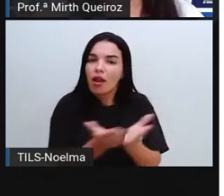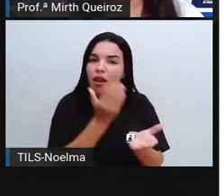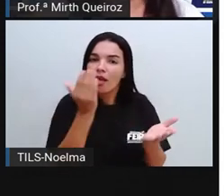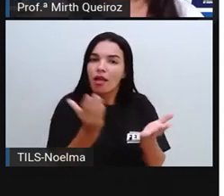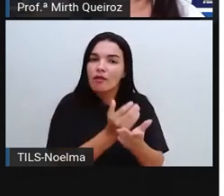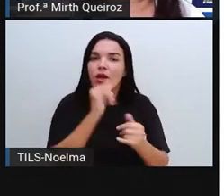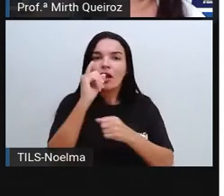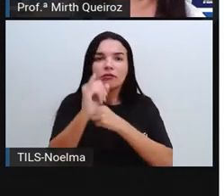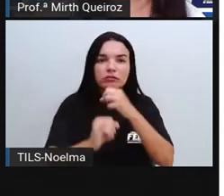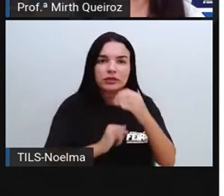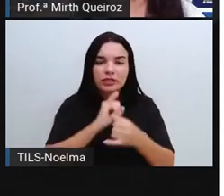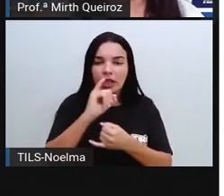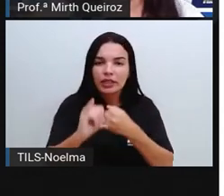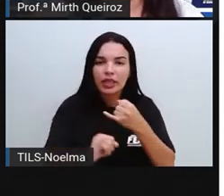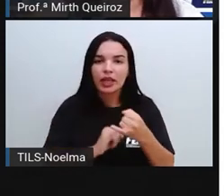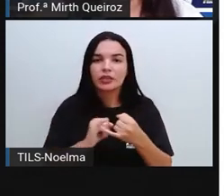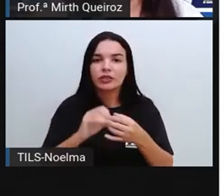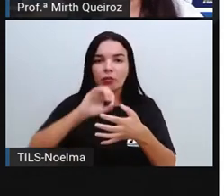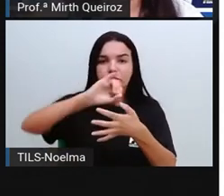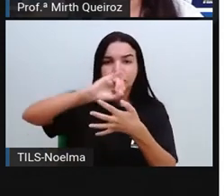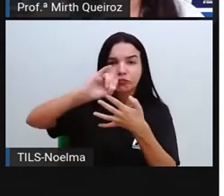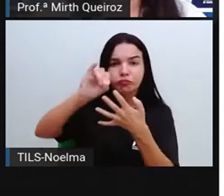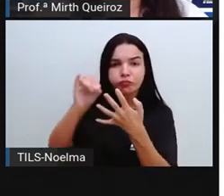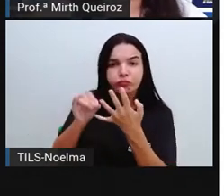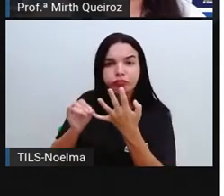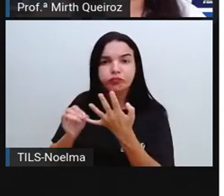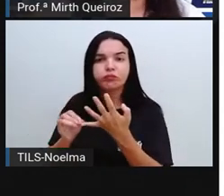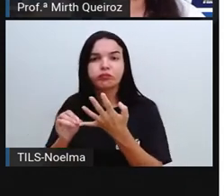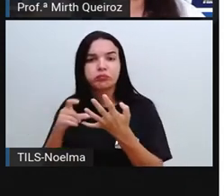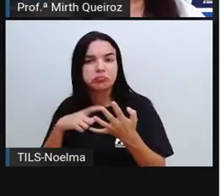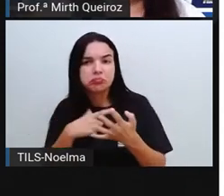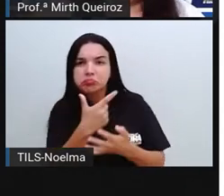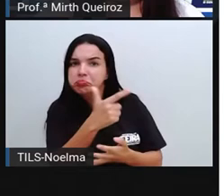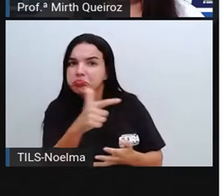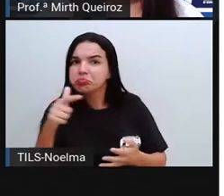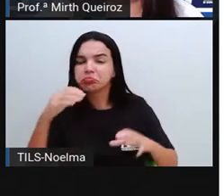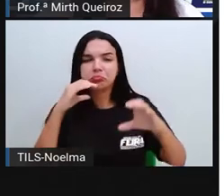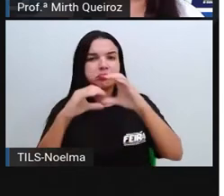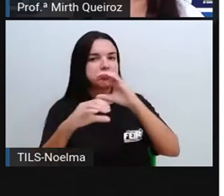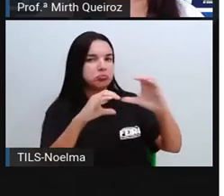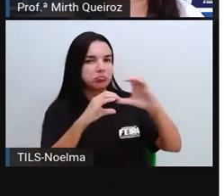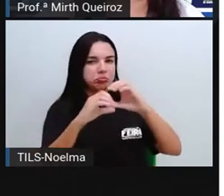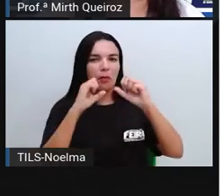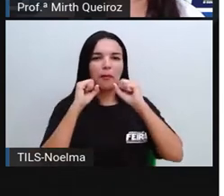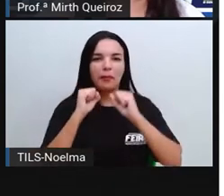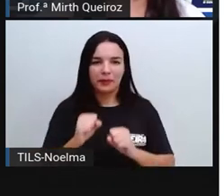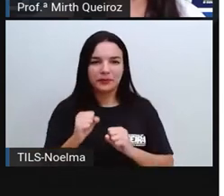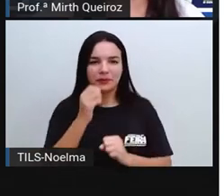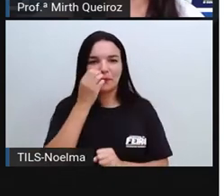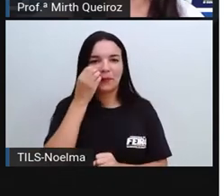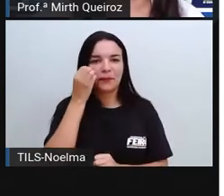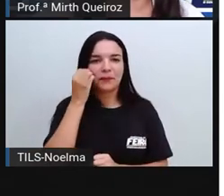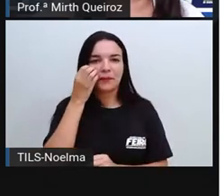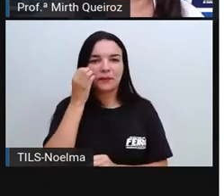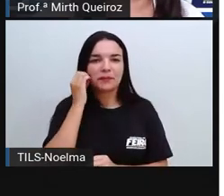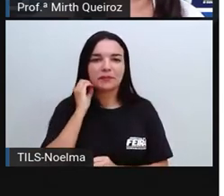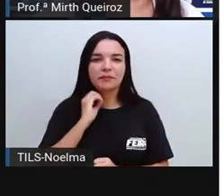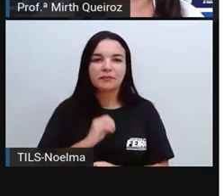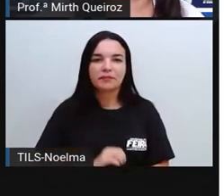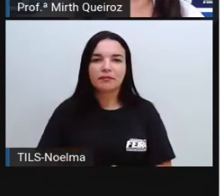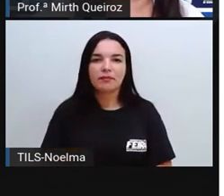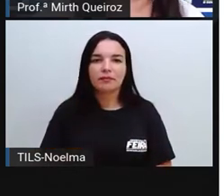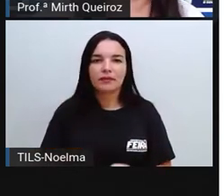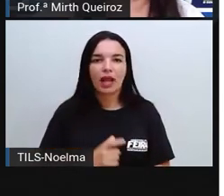livros, internet, redes sociais, dentre vários outros meios de comunicação. Aqui nós temos